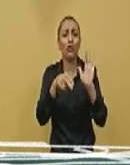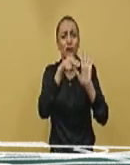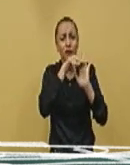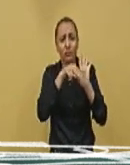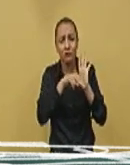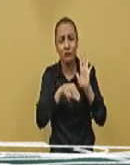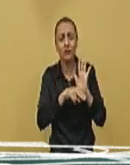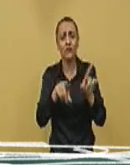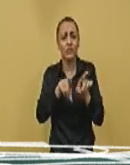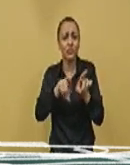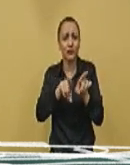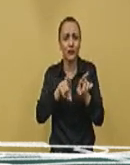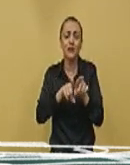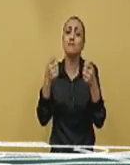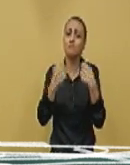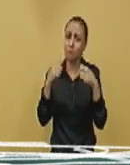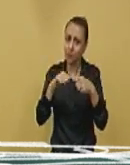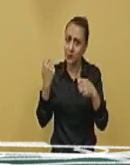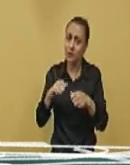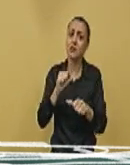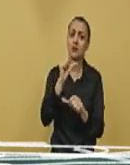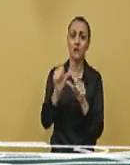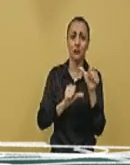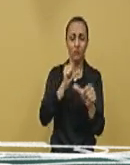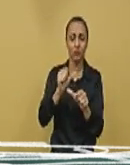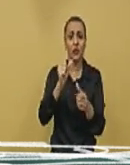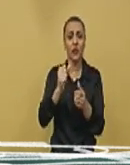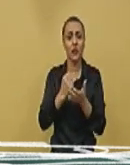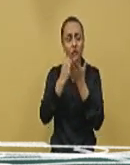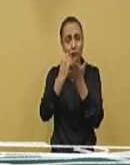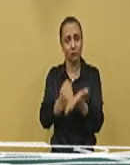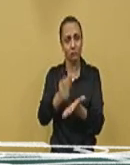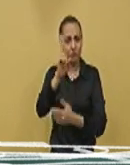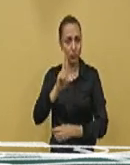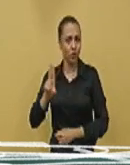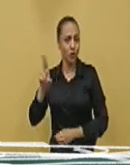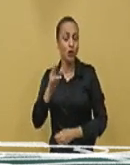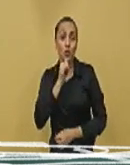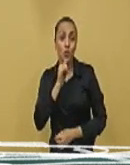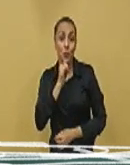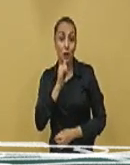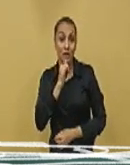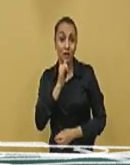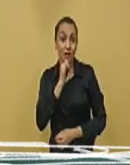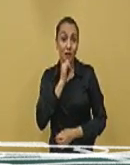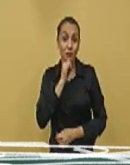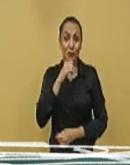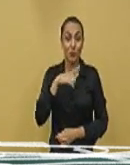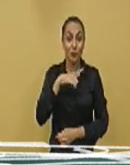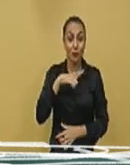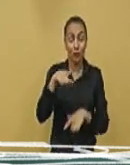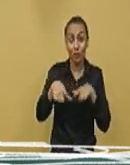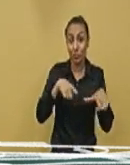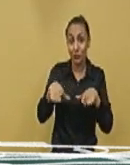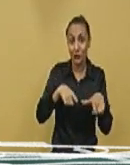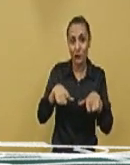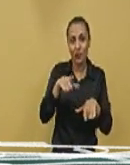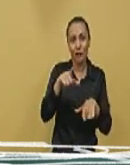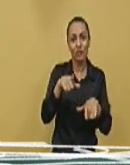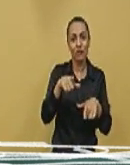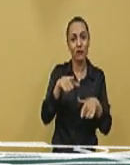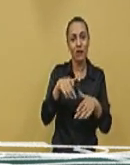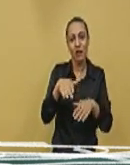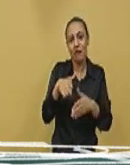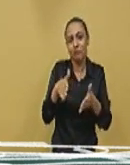de normativas que podem beneficiar a comunidade acadêmica. Né? Vamos citar como exemplo o trabalho esporádico docente.